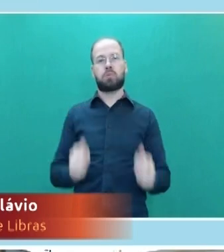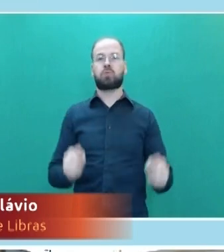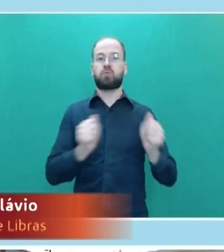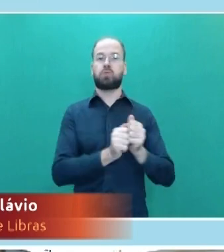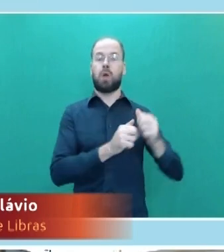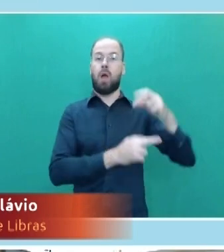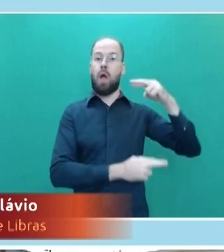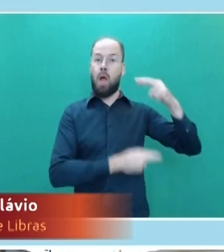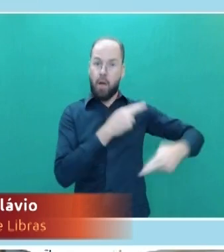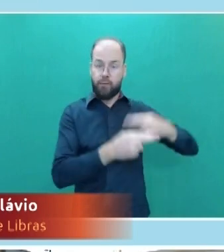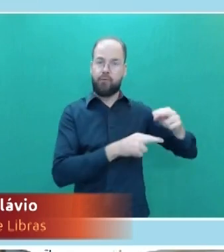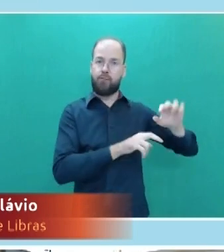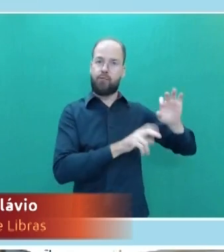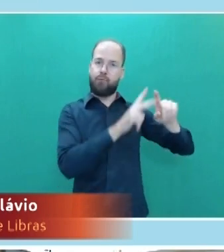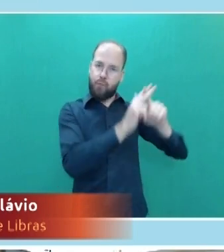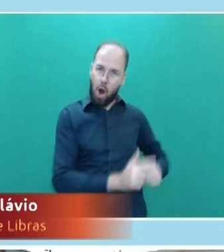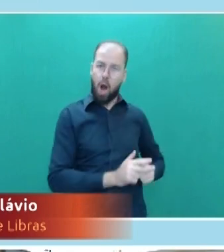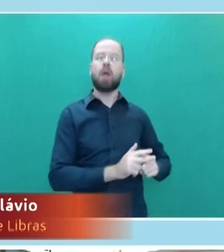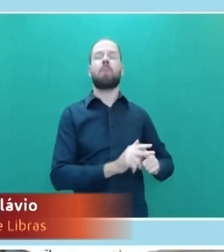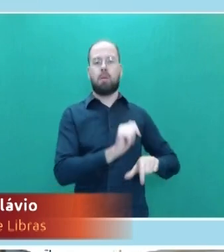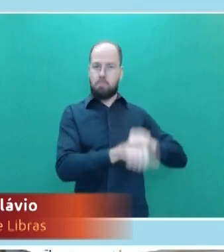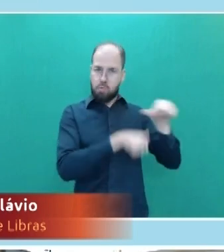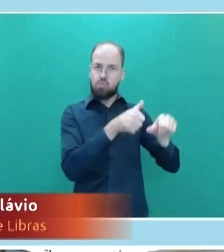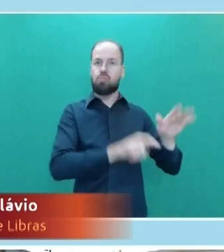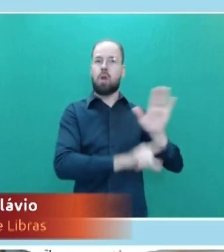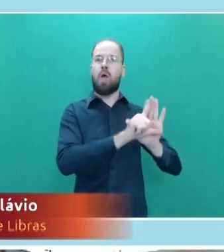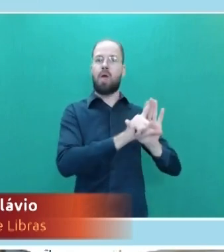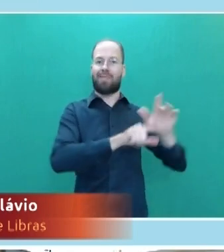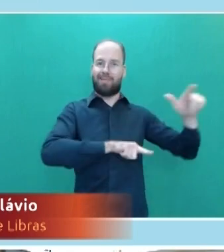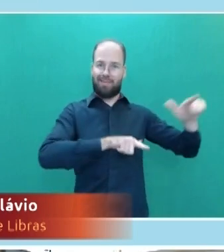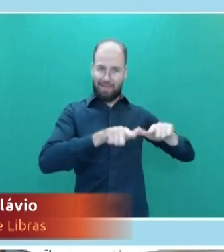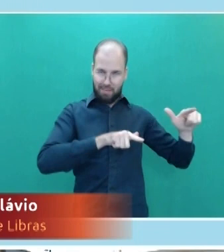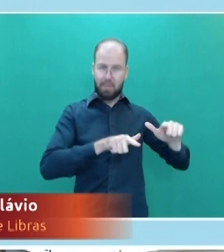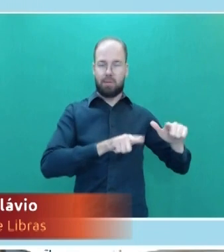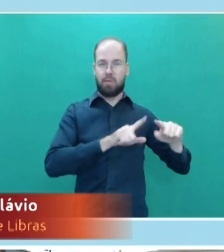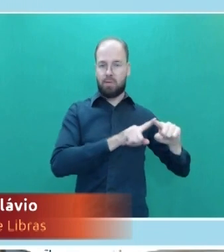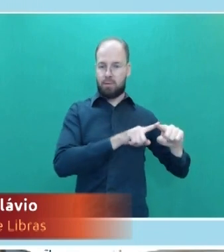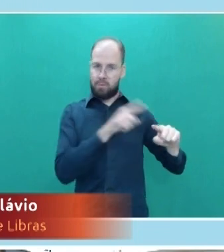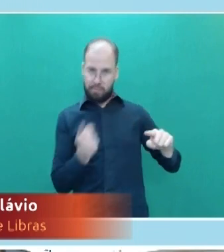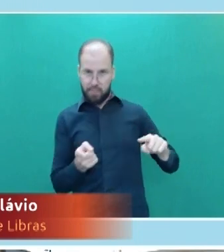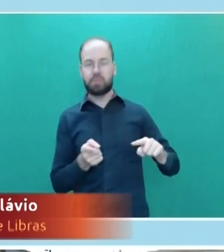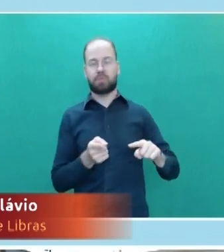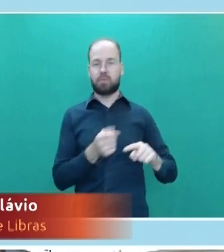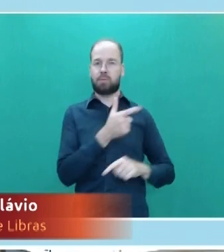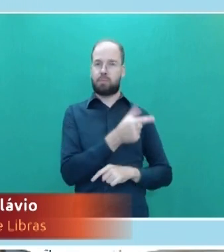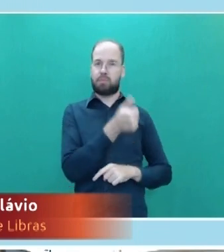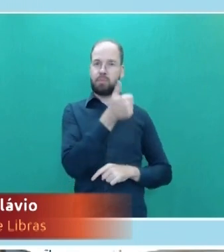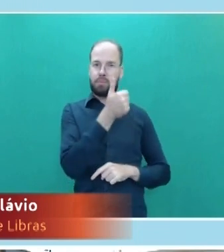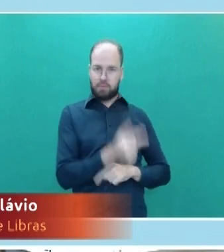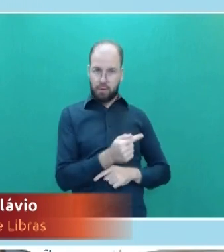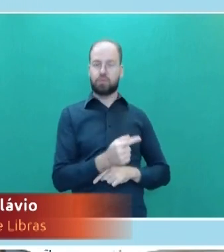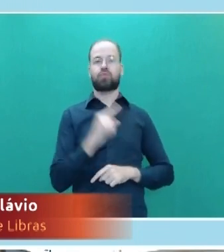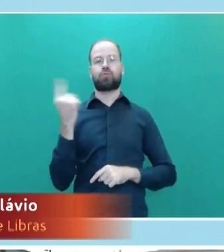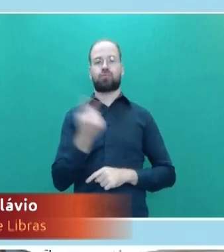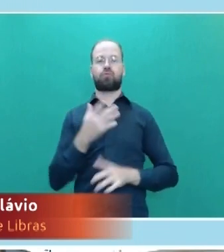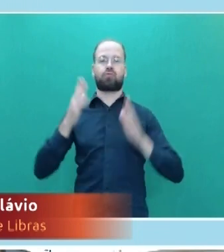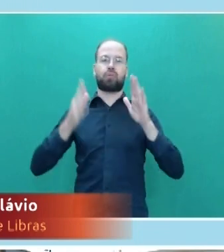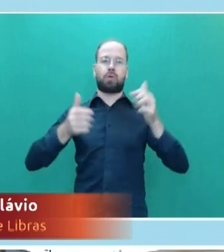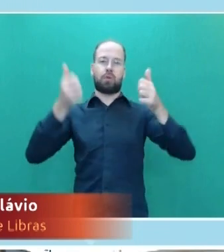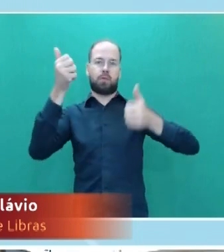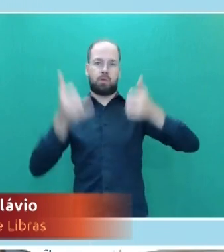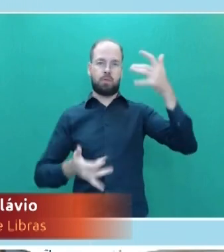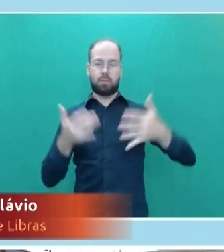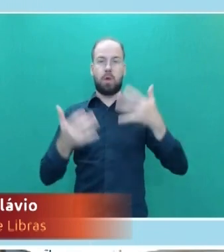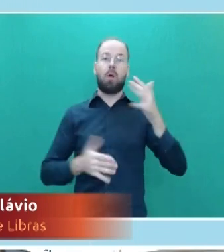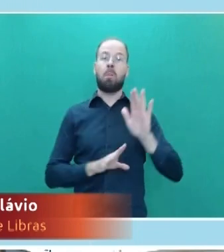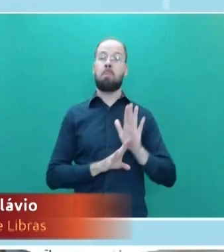com a reforma trabalhista, ou um pouco depois, agora eu não vou me lembrar exatamente a data, acho que um pouquinho depois da reforma trabalhista. A gente já vinha falando dessas questões, né, do aumento de